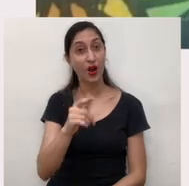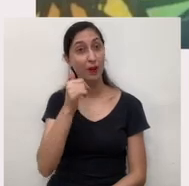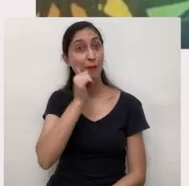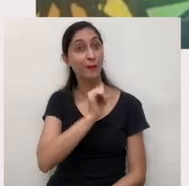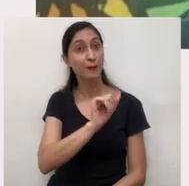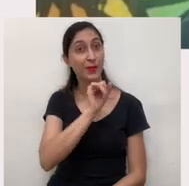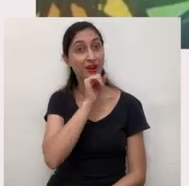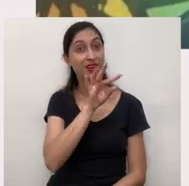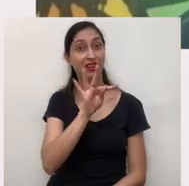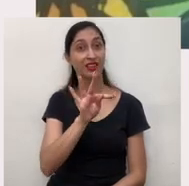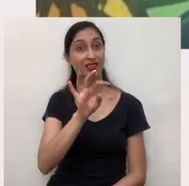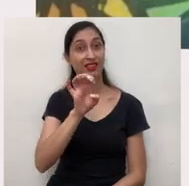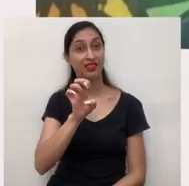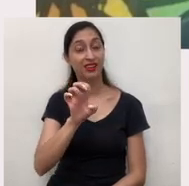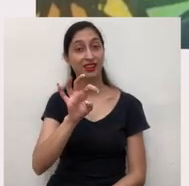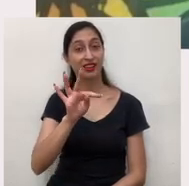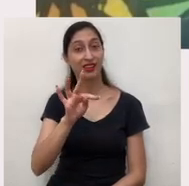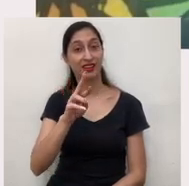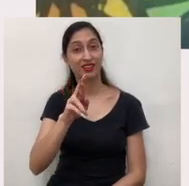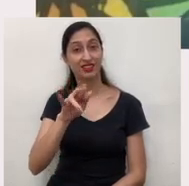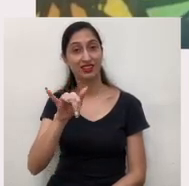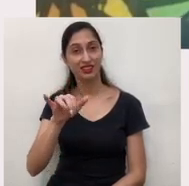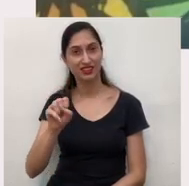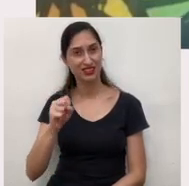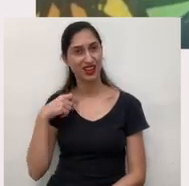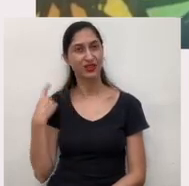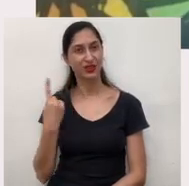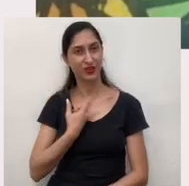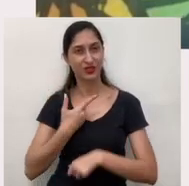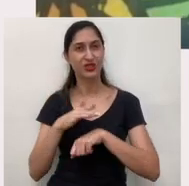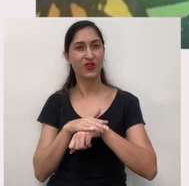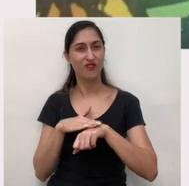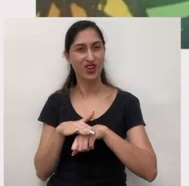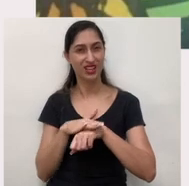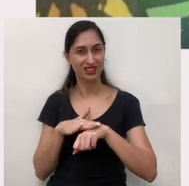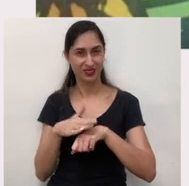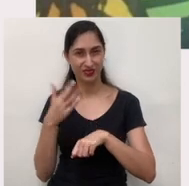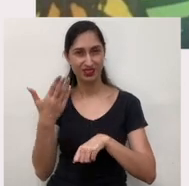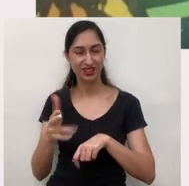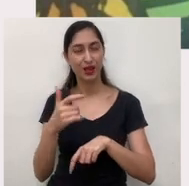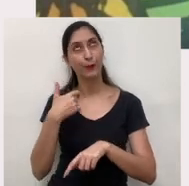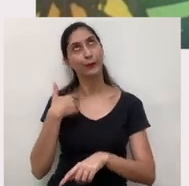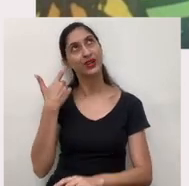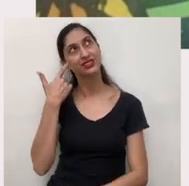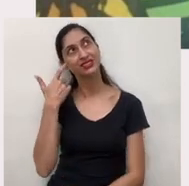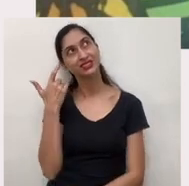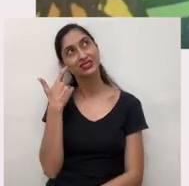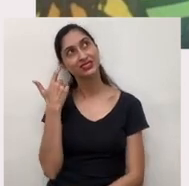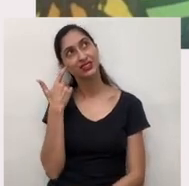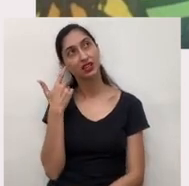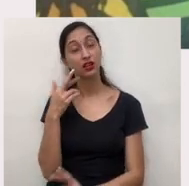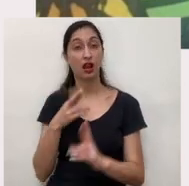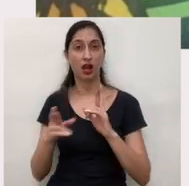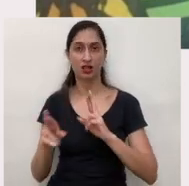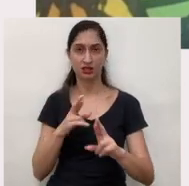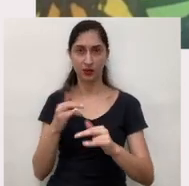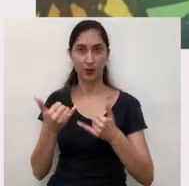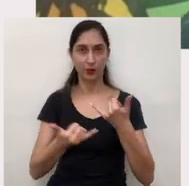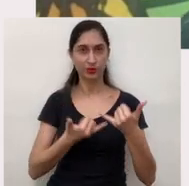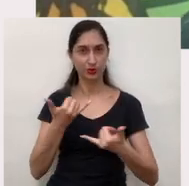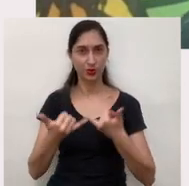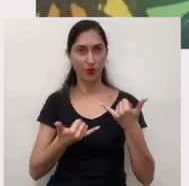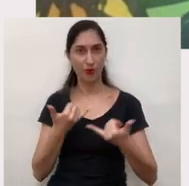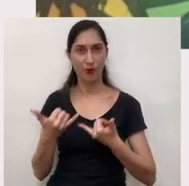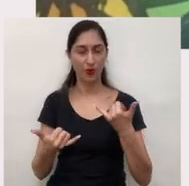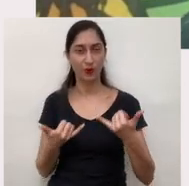Uhum. aí, conversando com você, nas conversas que a gente teve de preparação, eu fiquei muito pensando nisso, nessa relação do jogo.